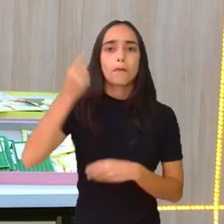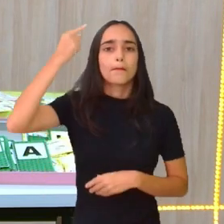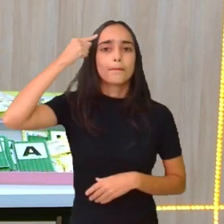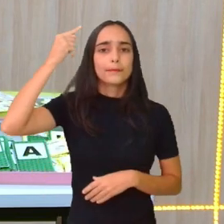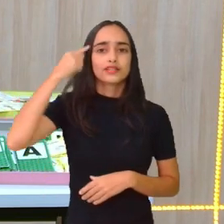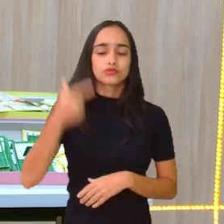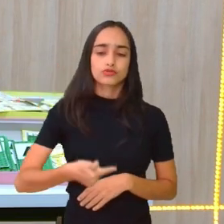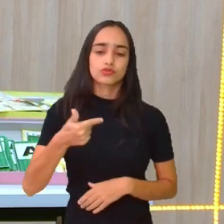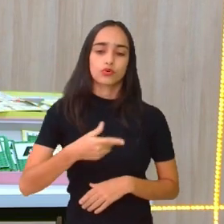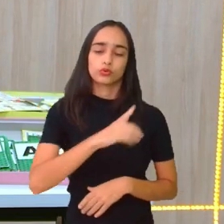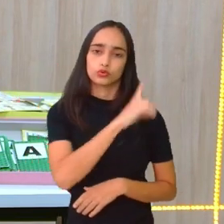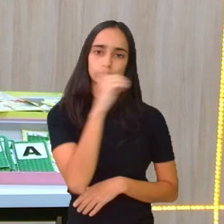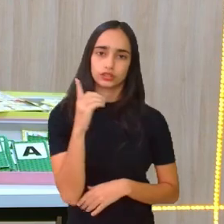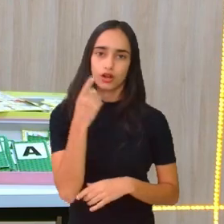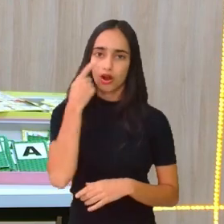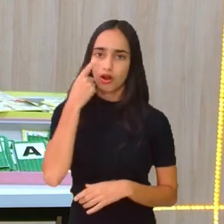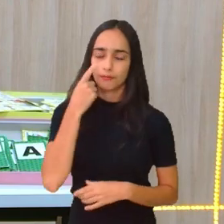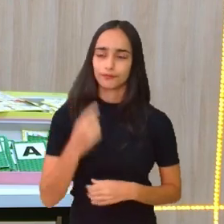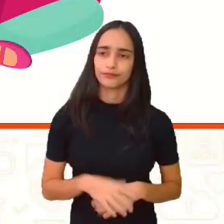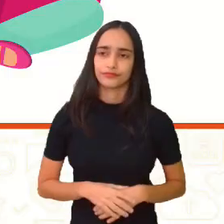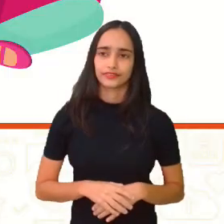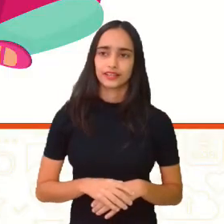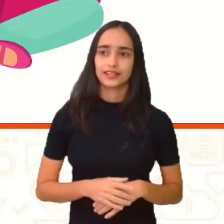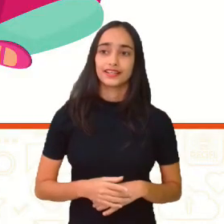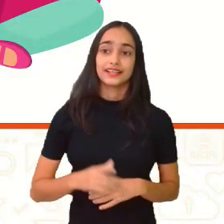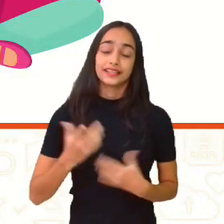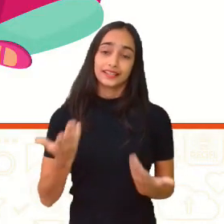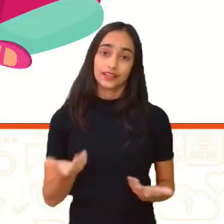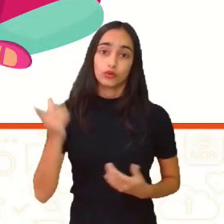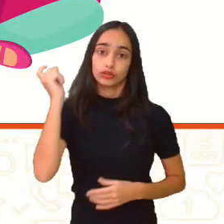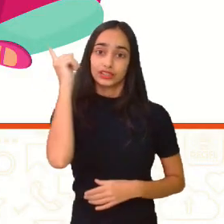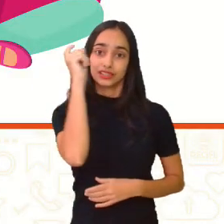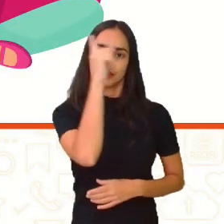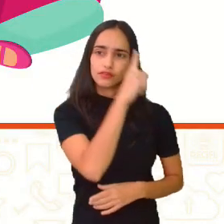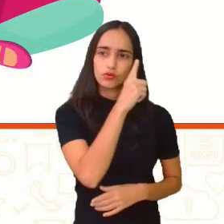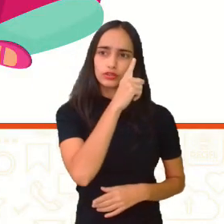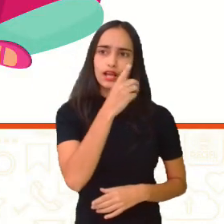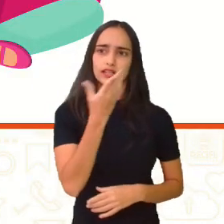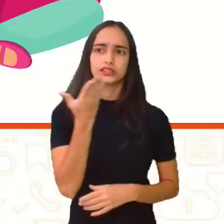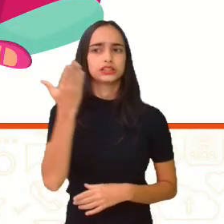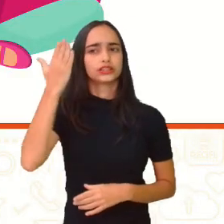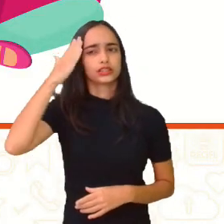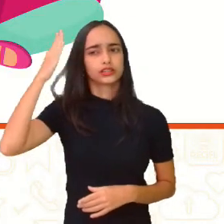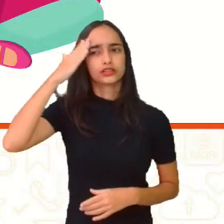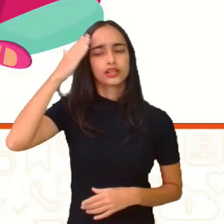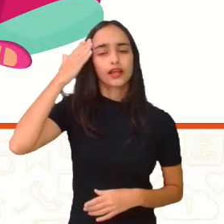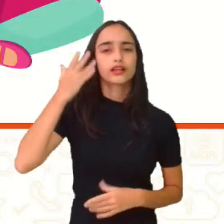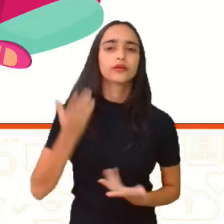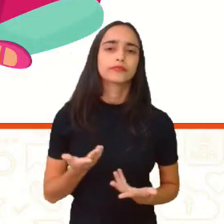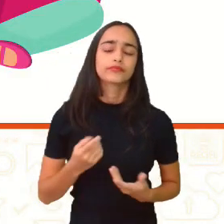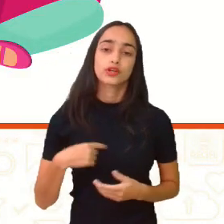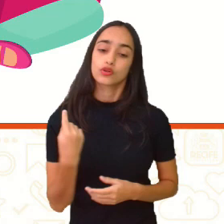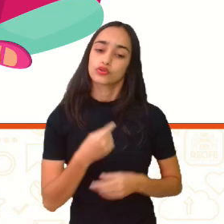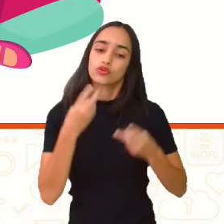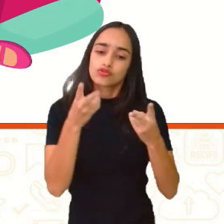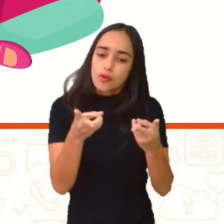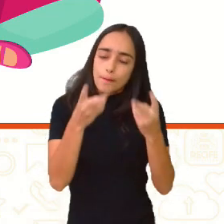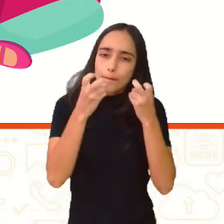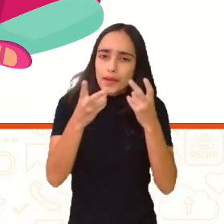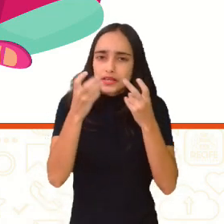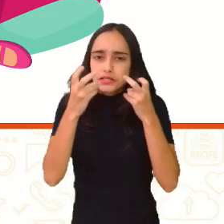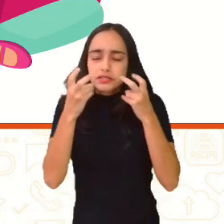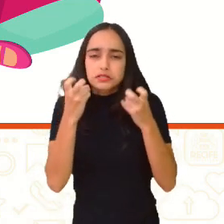segundo dia. Então, tem aí, ó, dificuldade de decodificação. Então, a gente vai perceber, a gente percebe, a